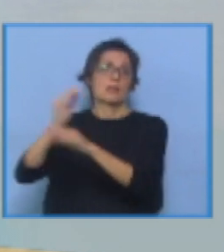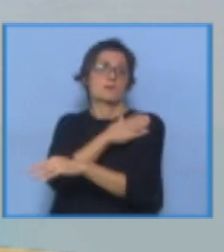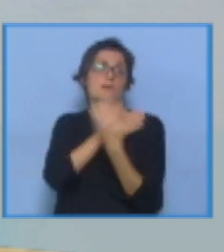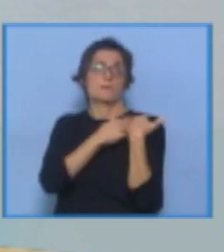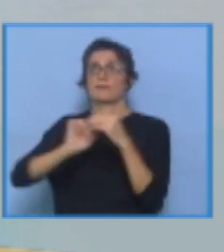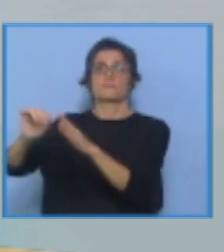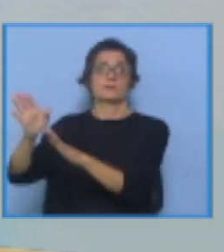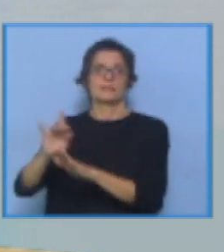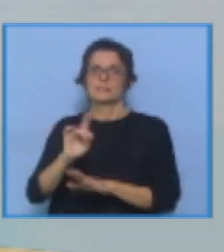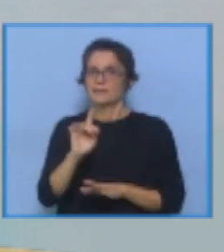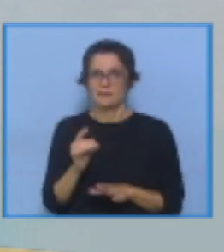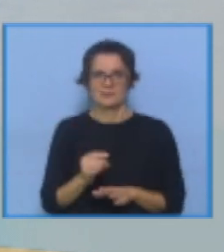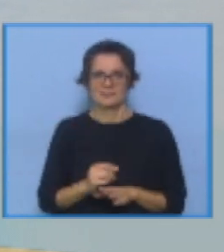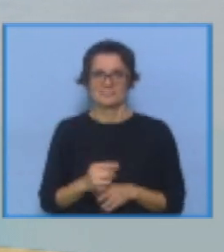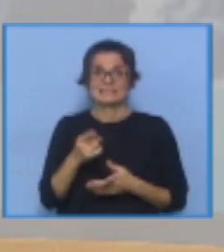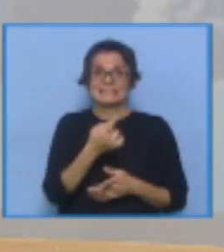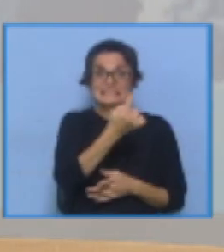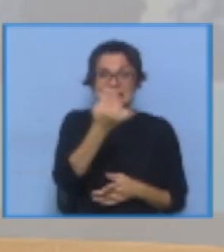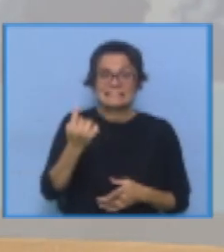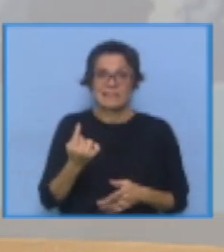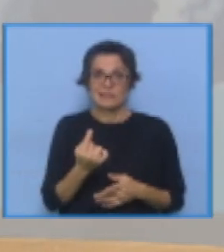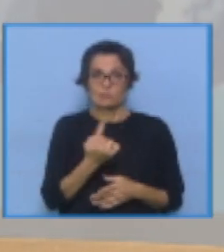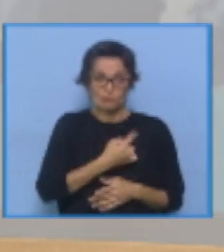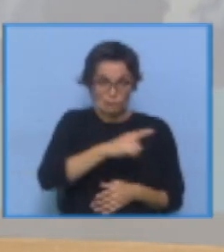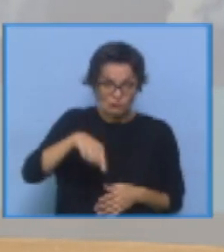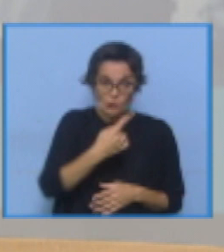Portuguesa, não é? É isso que queremos sublinhar, não é?